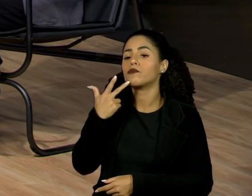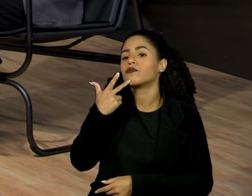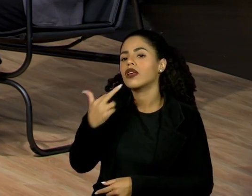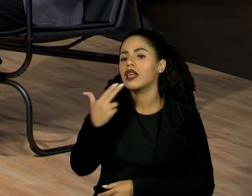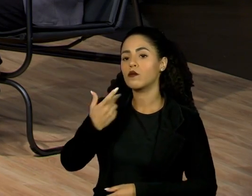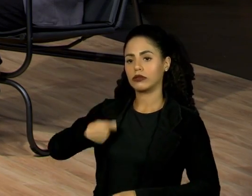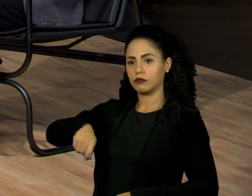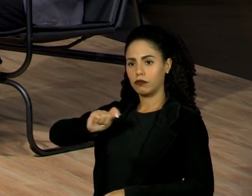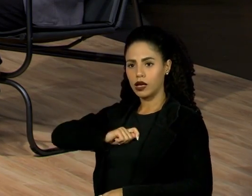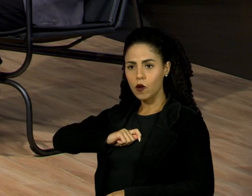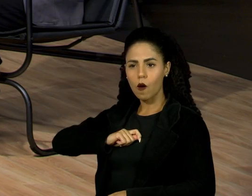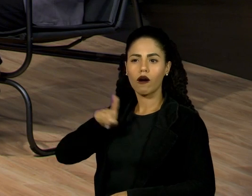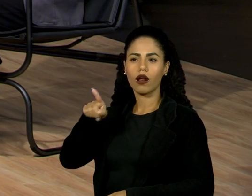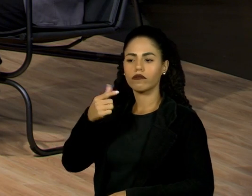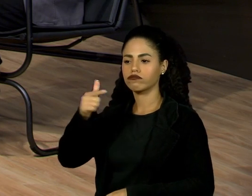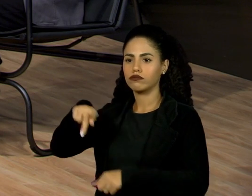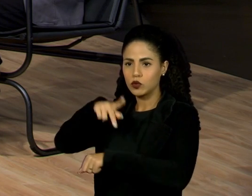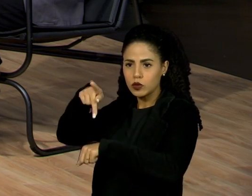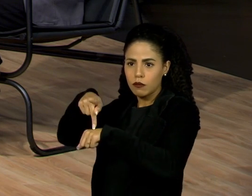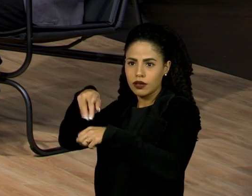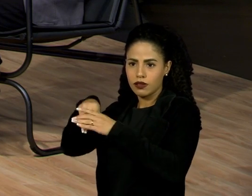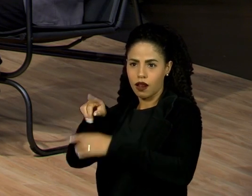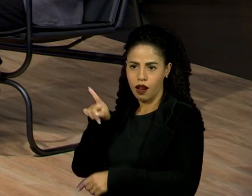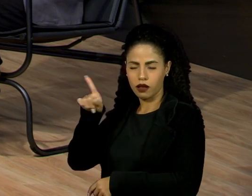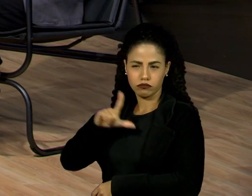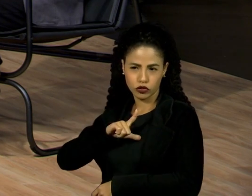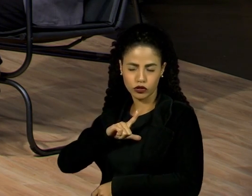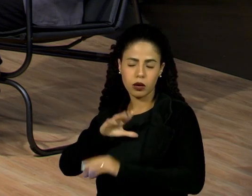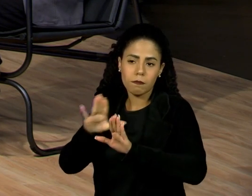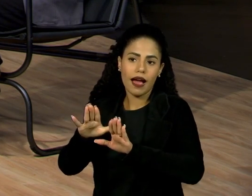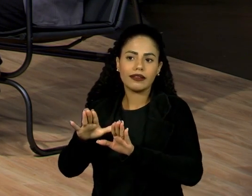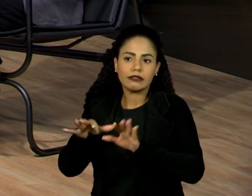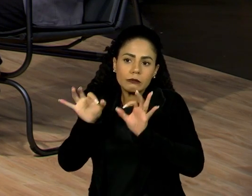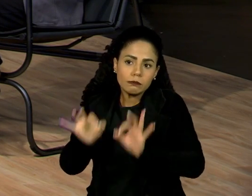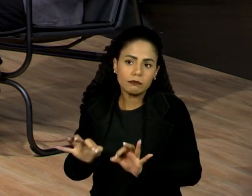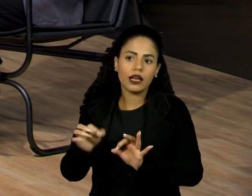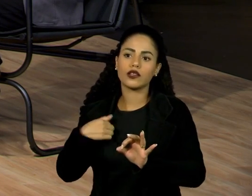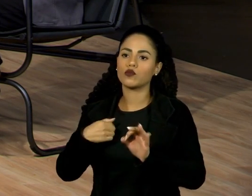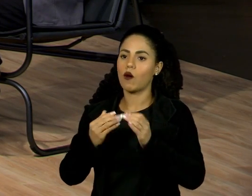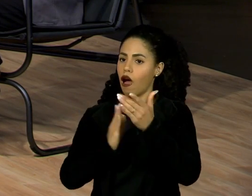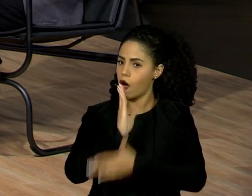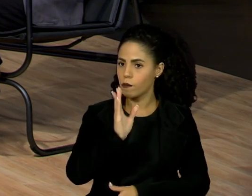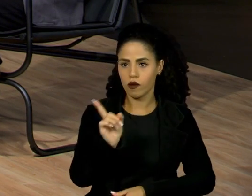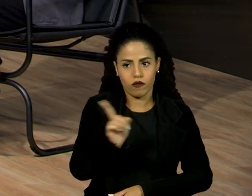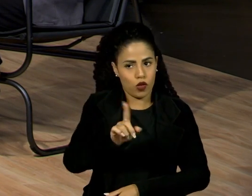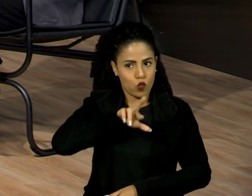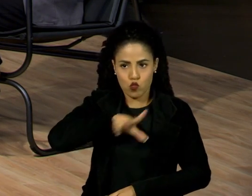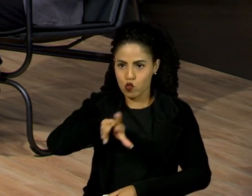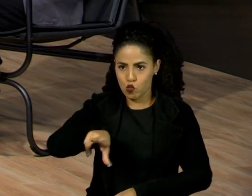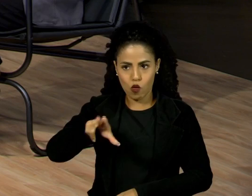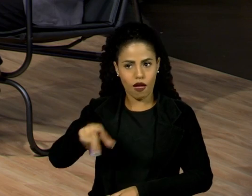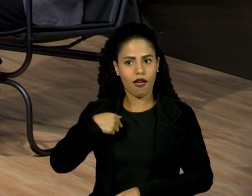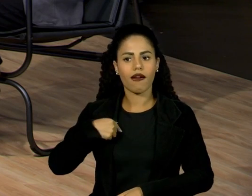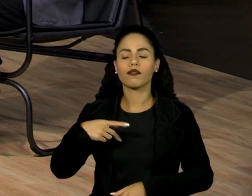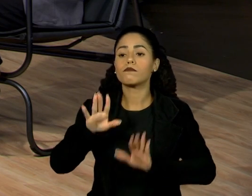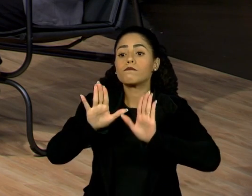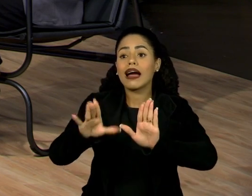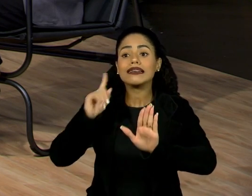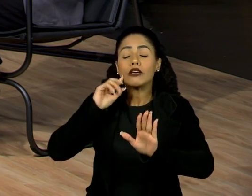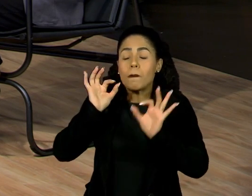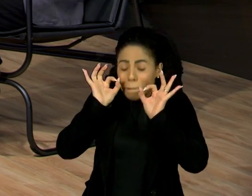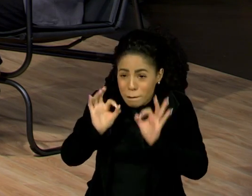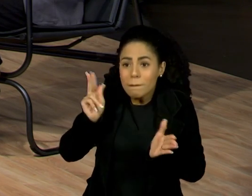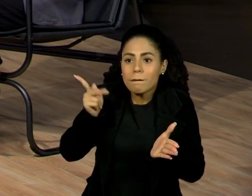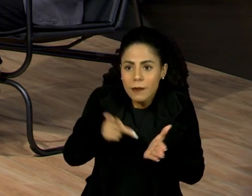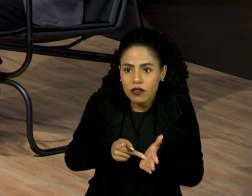língua espanhola, nos países do Prata. Não era uma tradução autorizada pelos editores dele, mas quando ele realmente foi